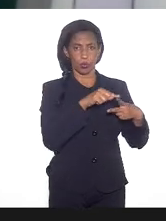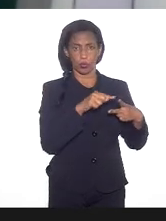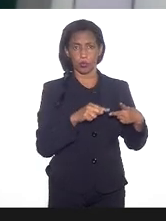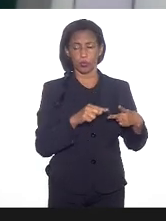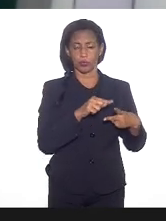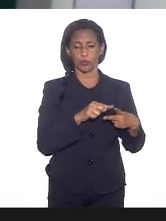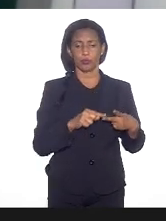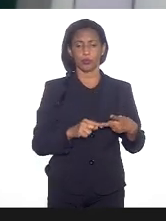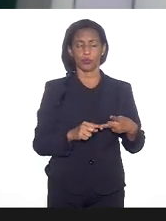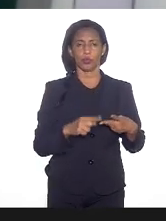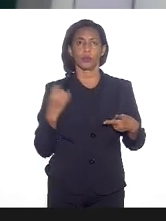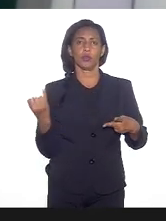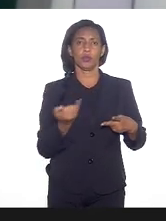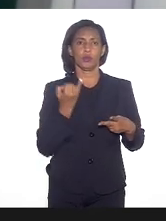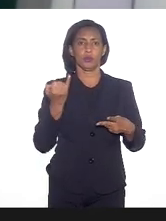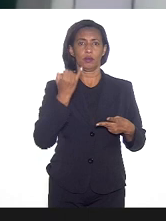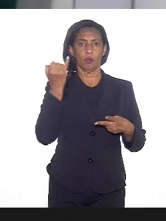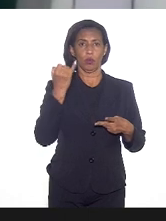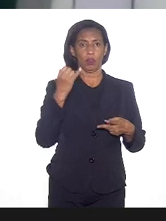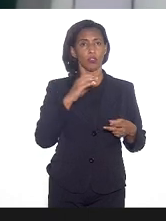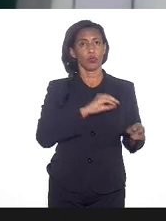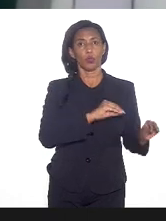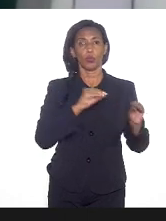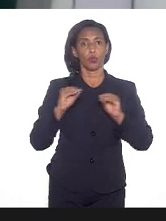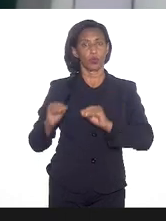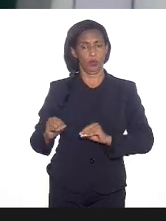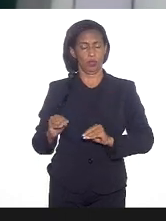duas importantes modificações